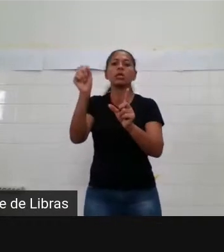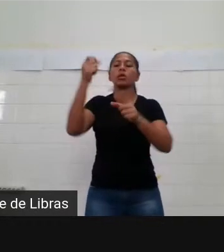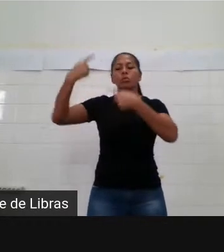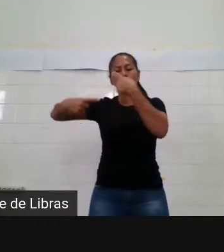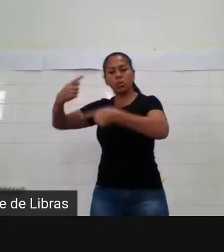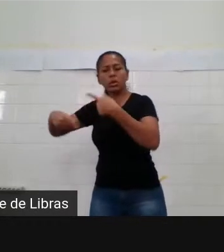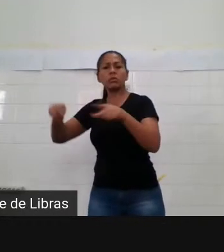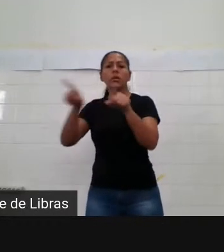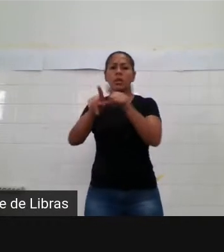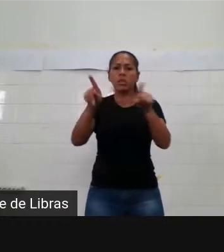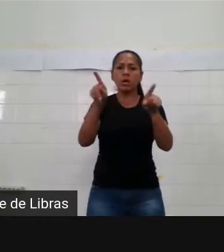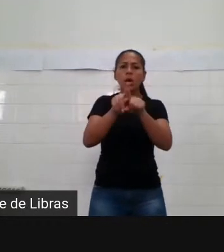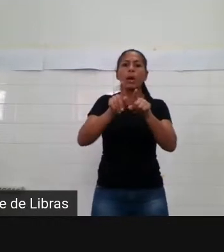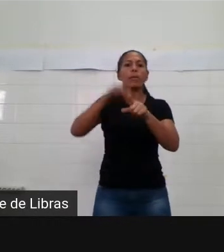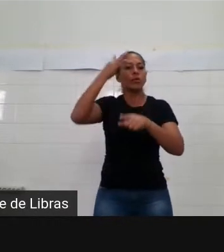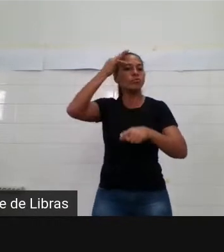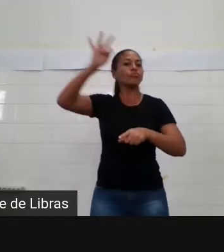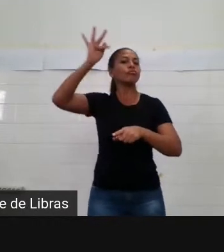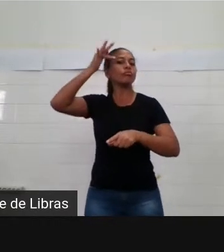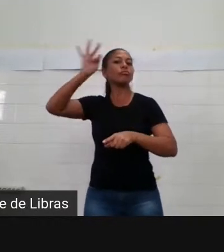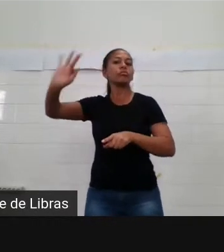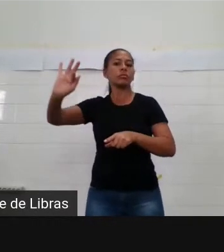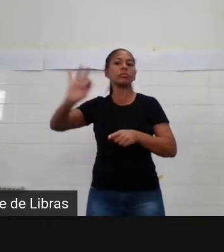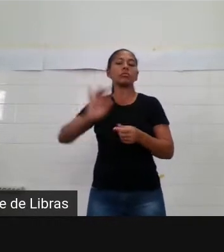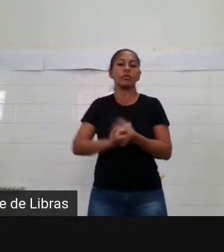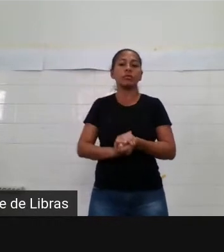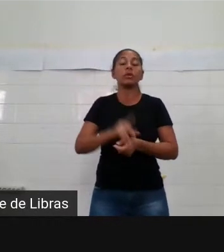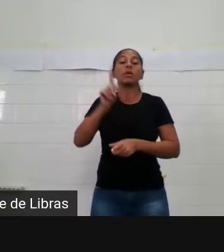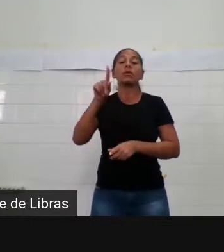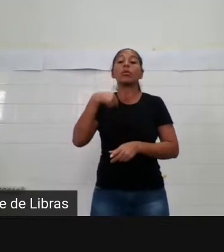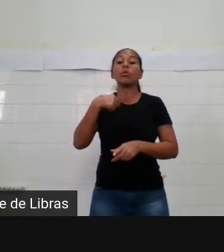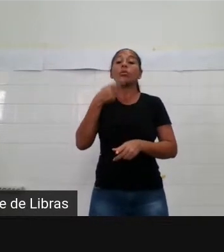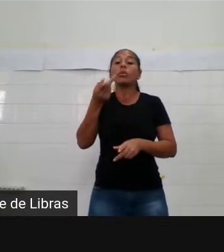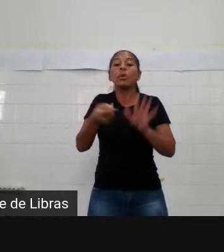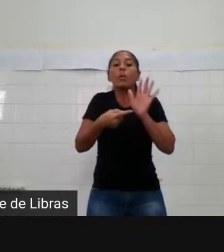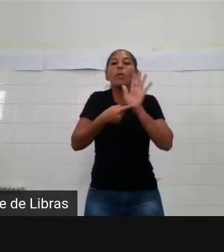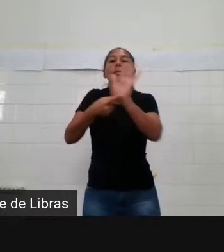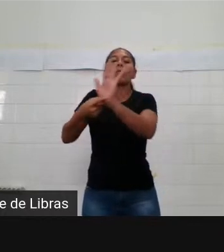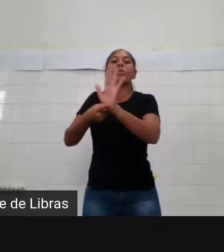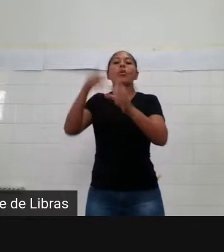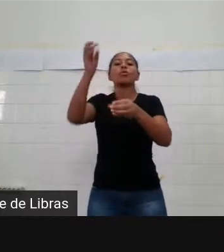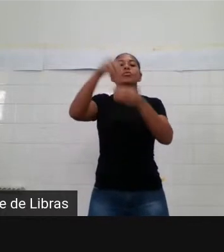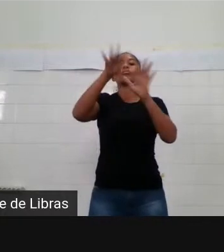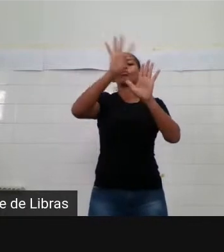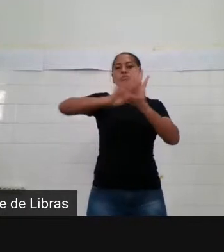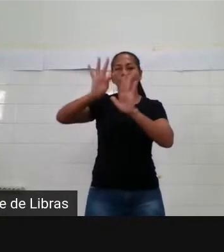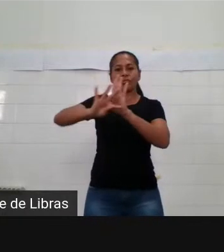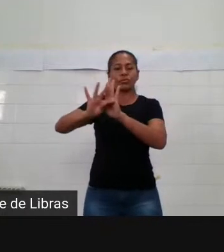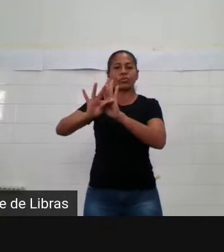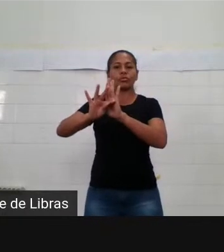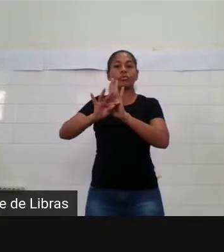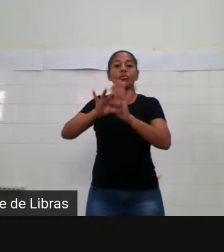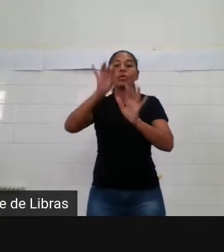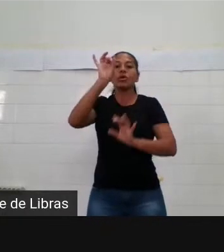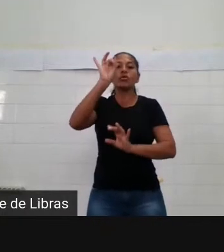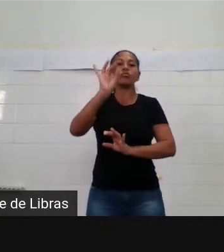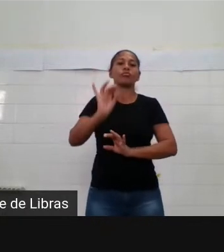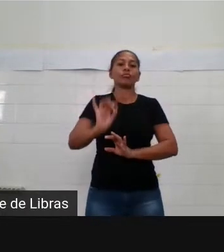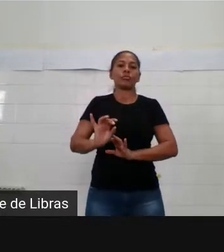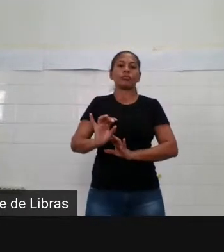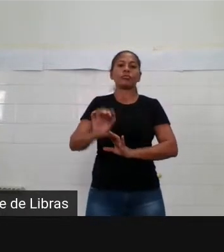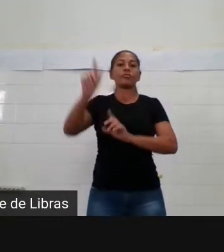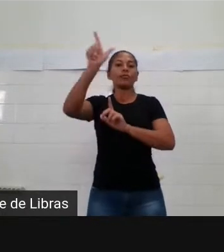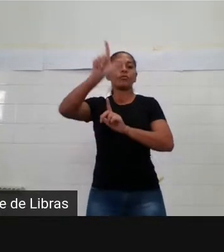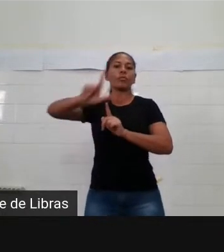filosóficos. Porque o caráter que eu trago para a discussão do texto é absolutamente filosófico. Então, de